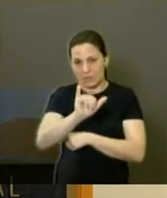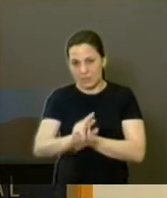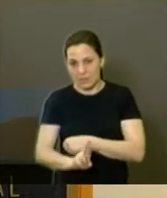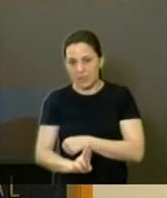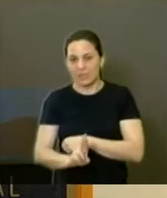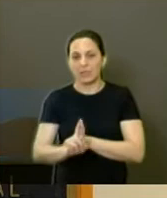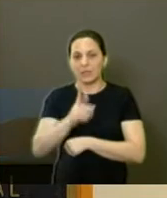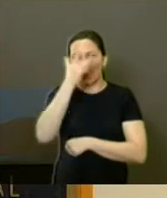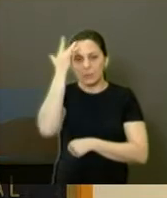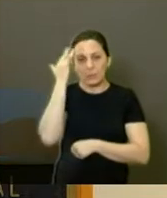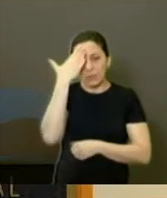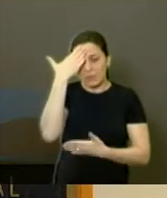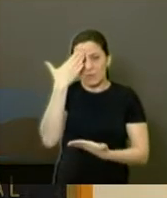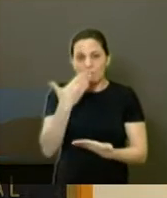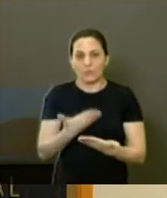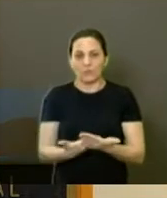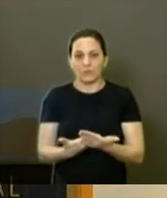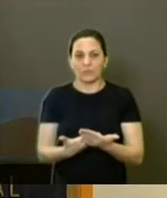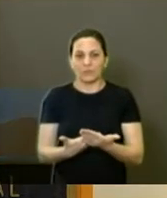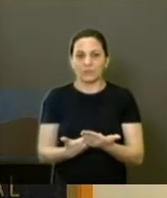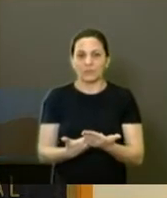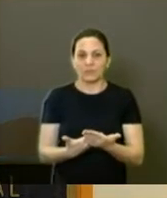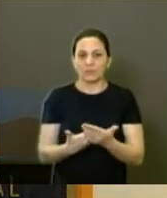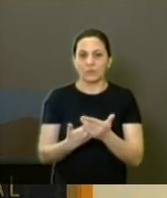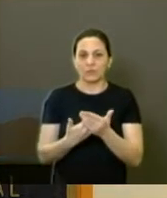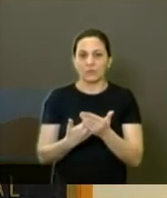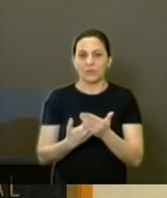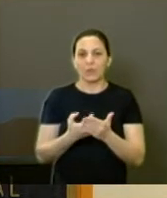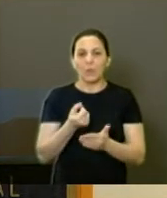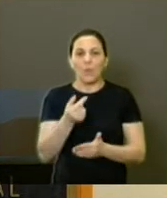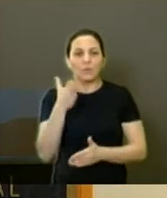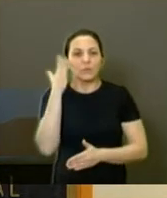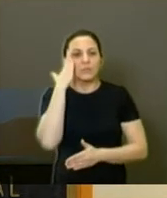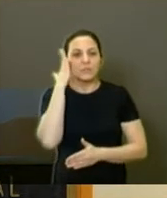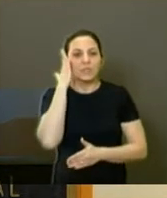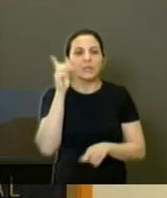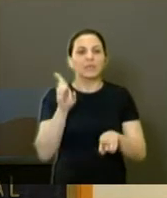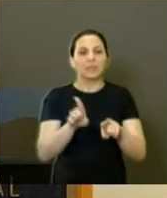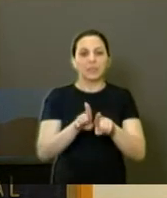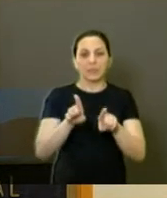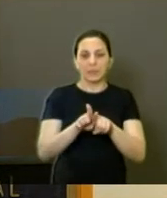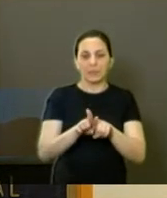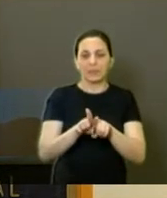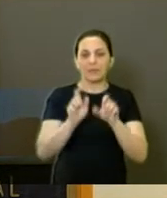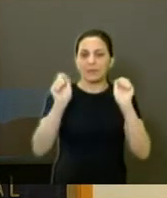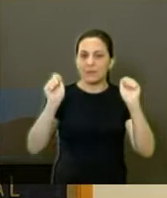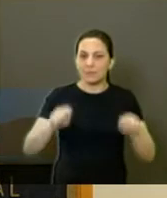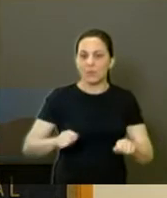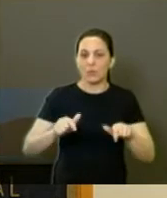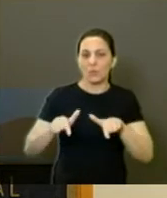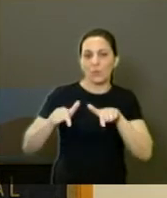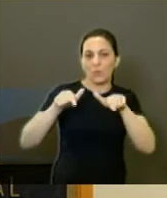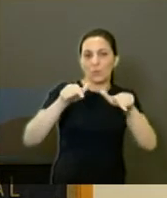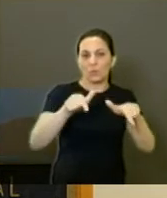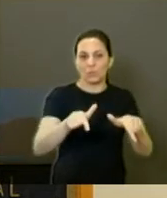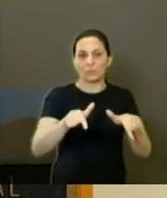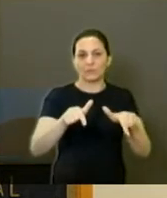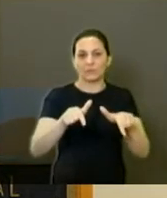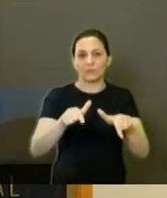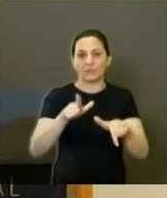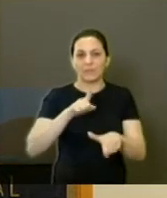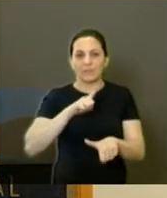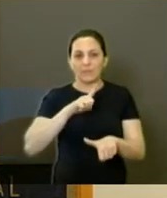pessoa de absolutamente confiança, e o que poucos sabem, mereceu a honraria de ser